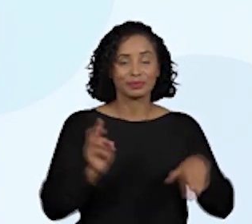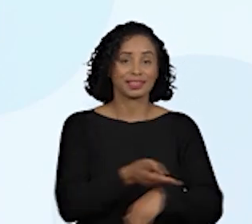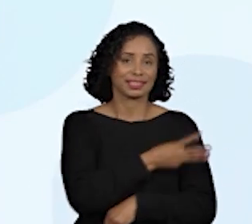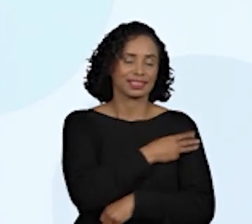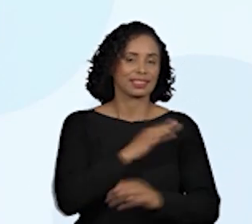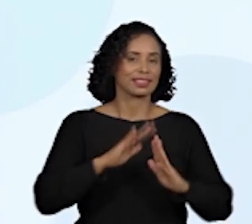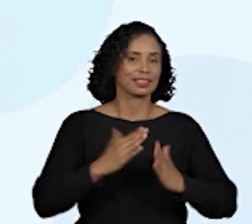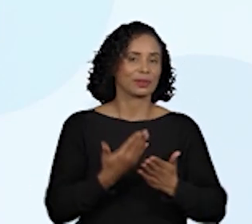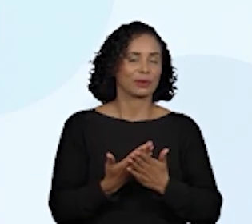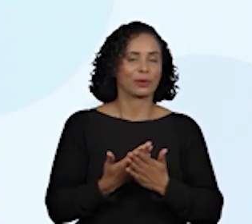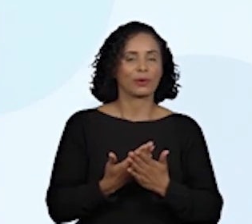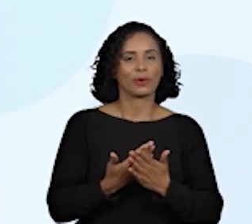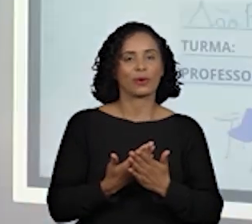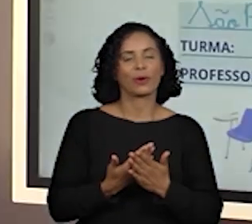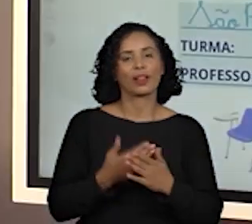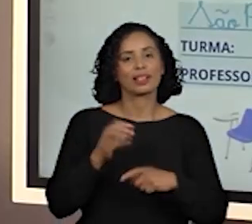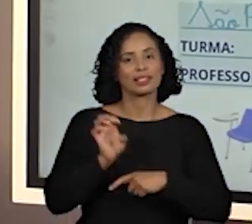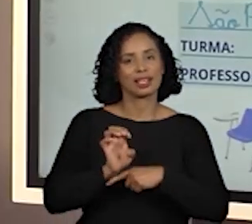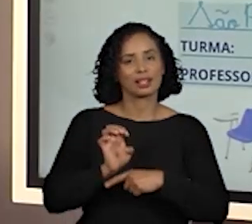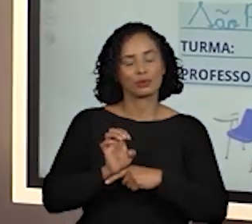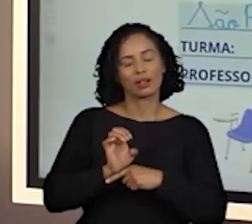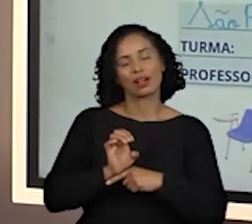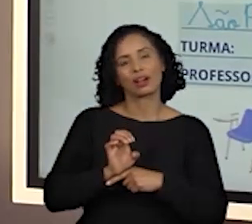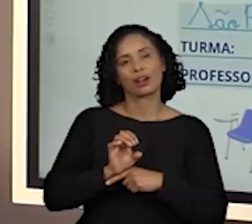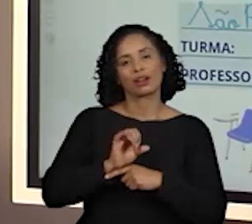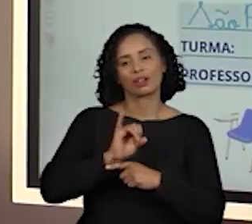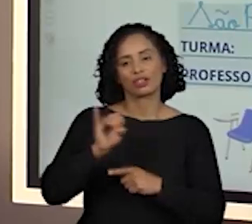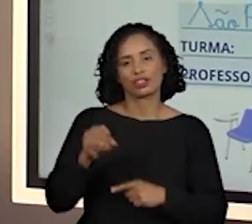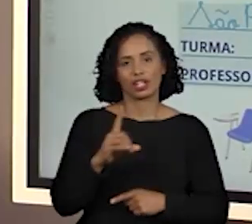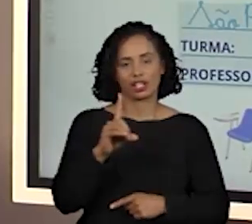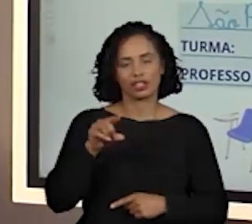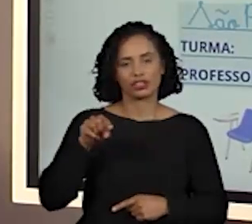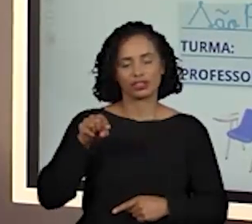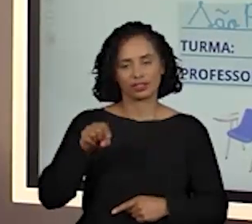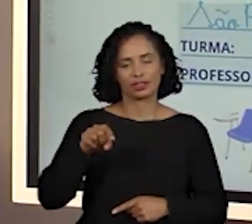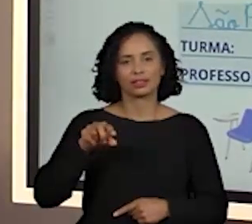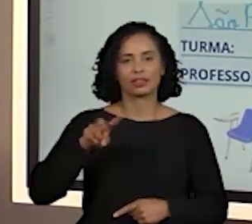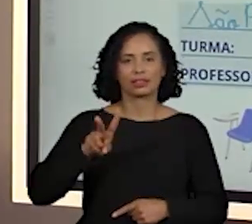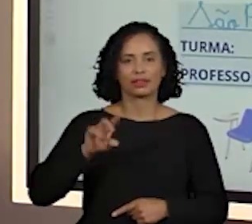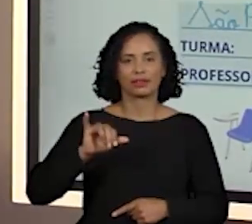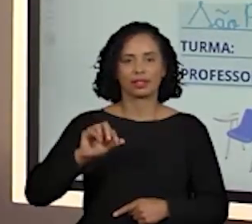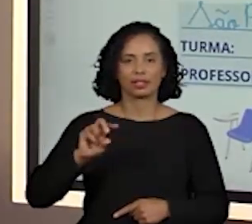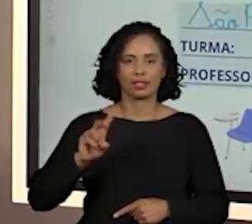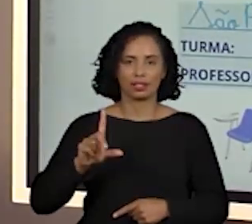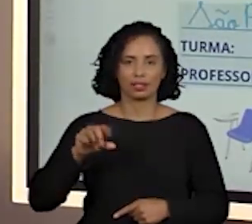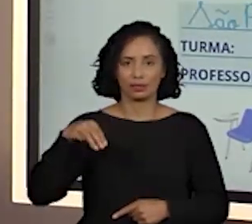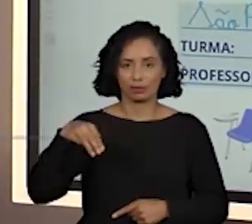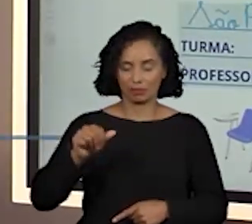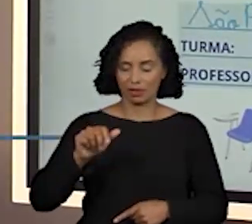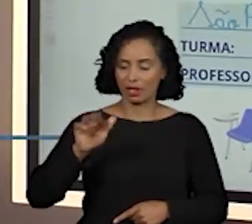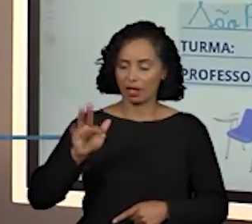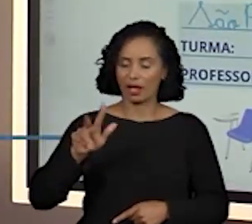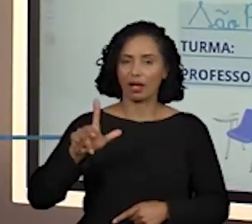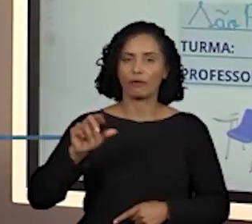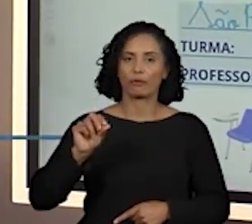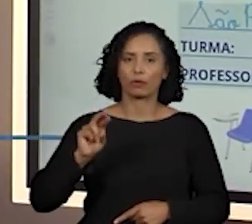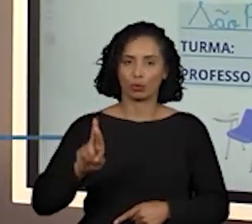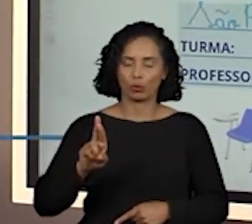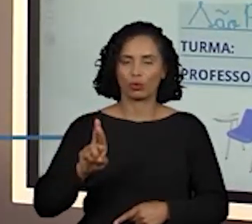Estadual Jardim Vilma Flor. Os estudantes da Escola Estadual Jardim Vilma Flor,